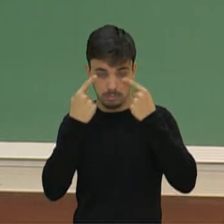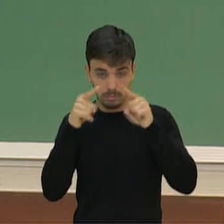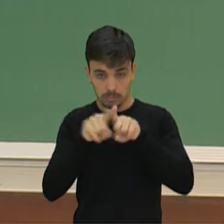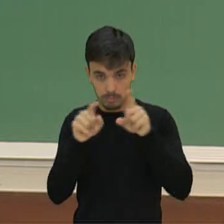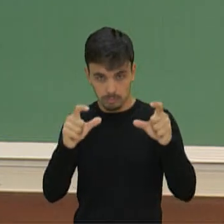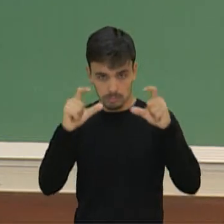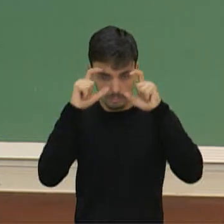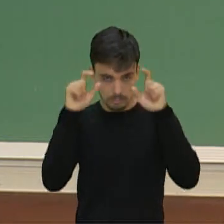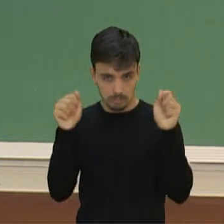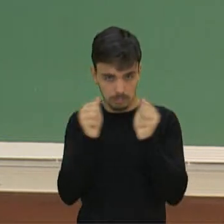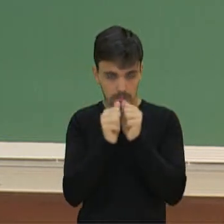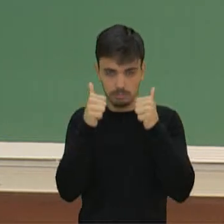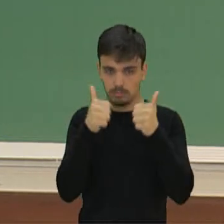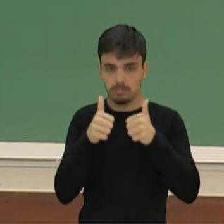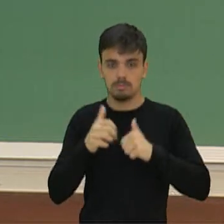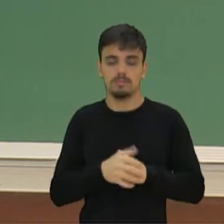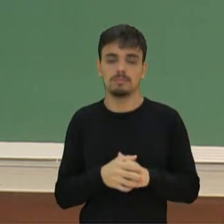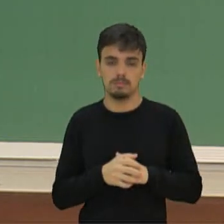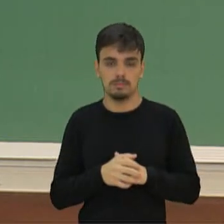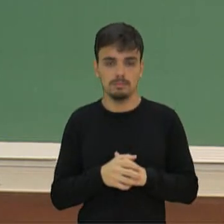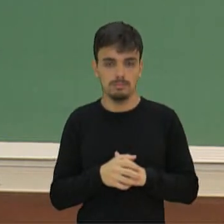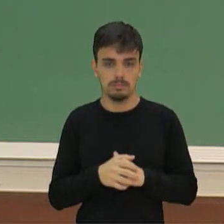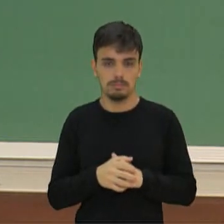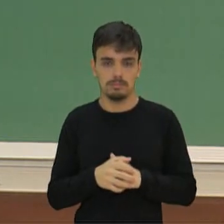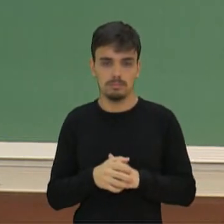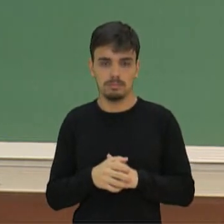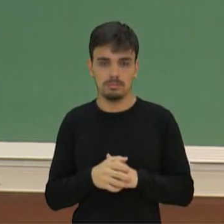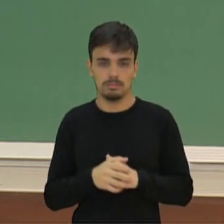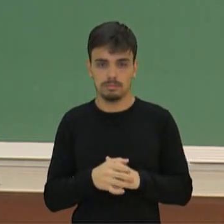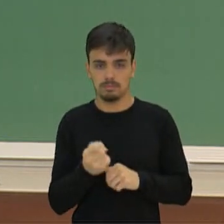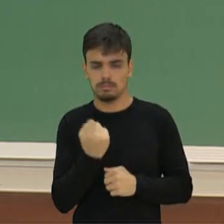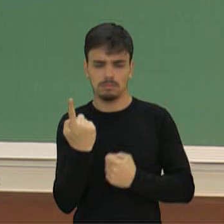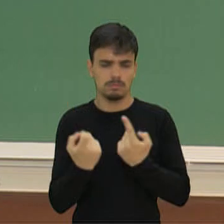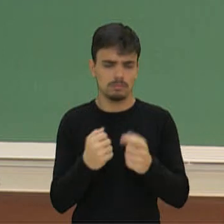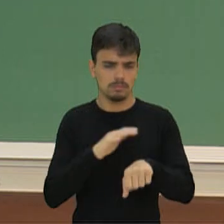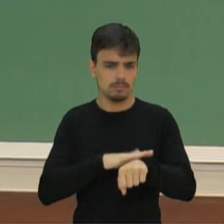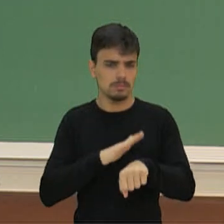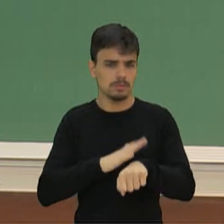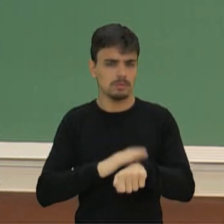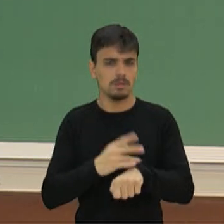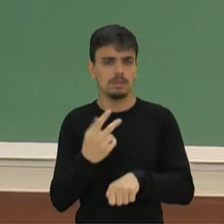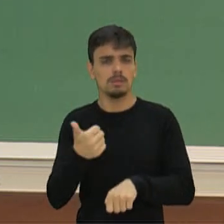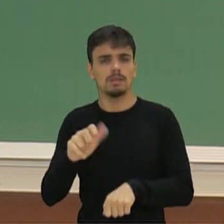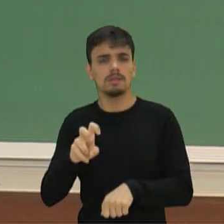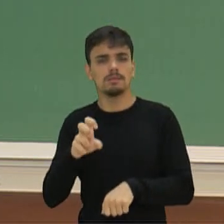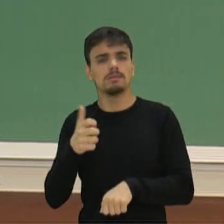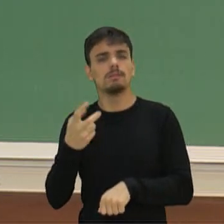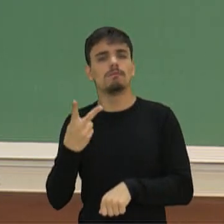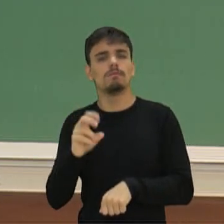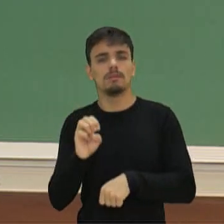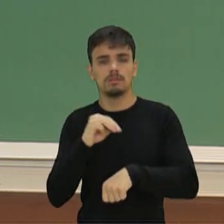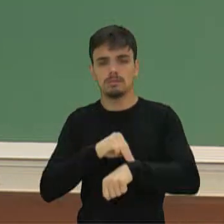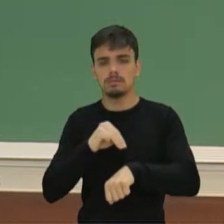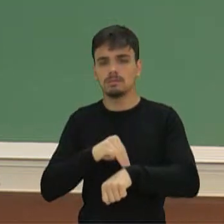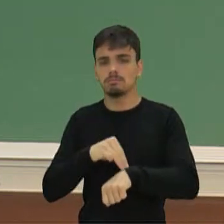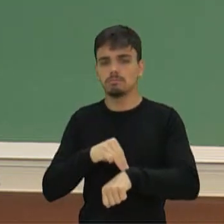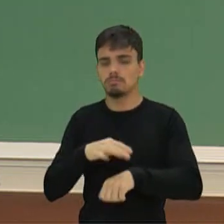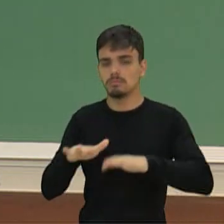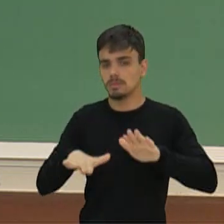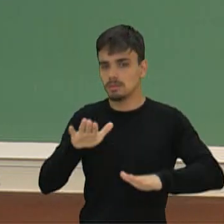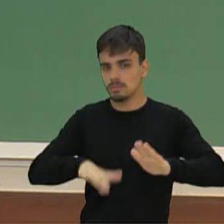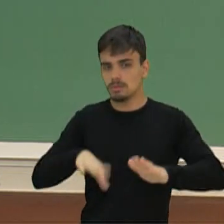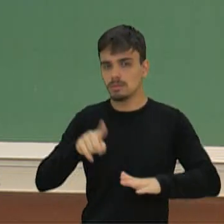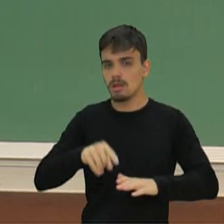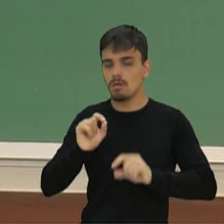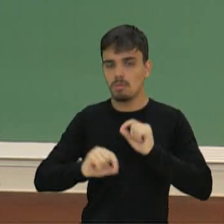sempre junto. Algum tempo de 15, 20, 30 minutos já pode ser a margem para você ter dores